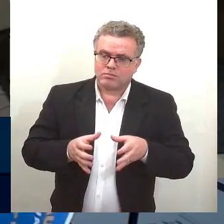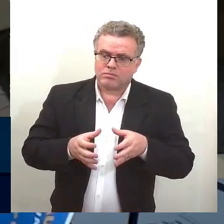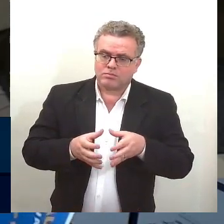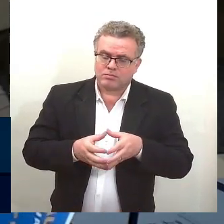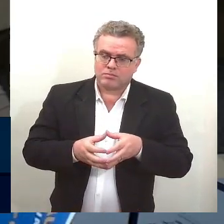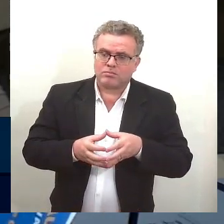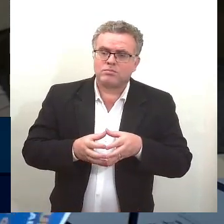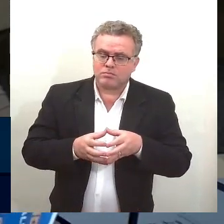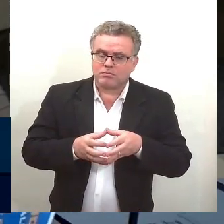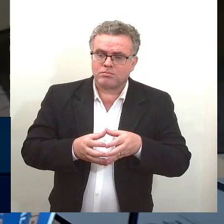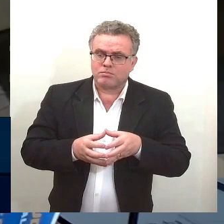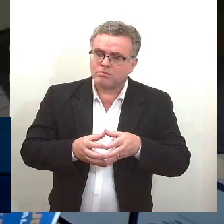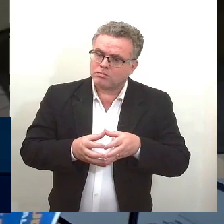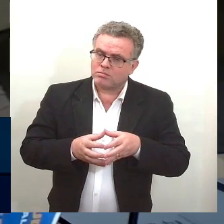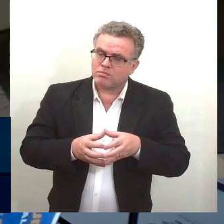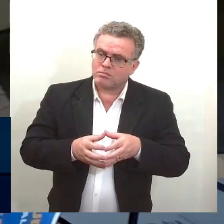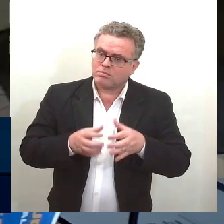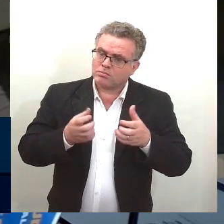que tudo que é